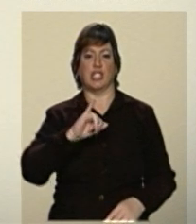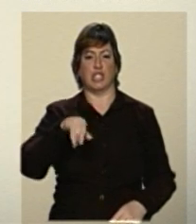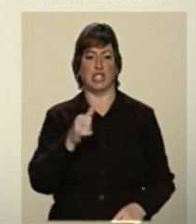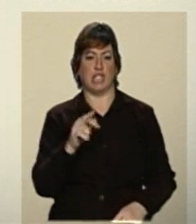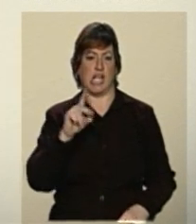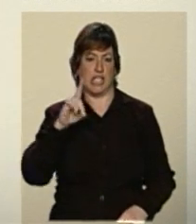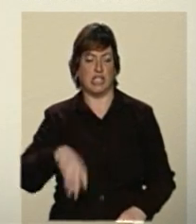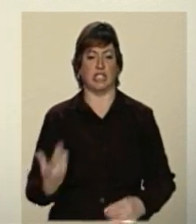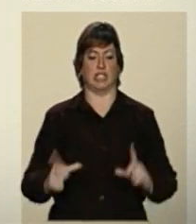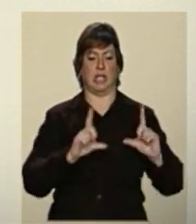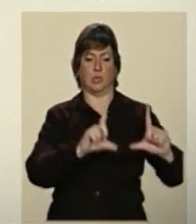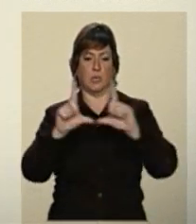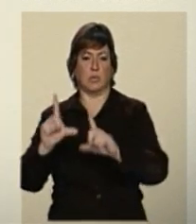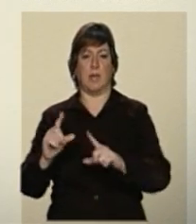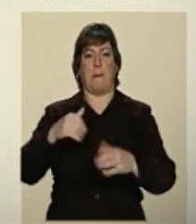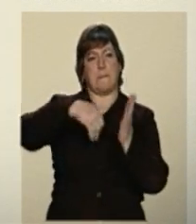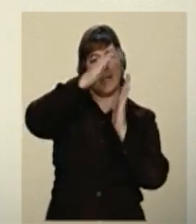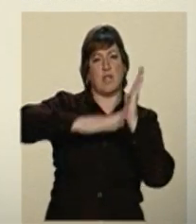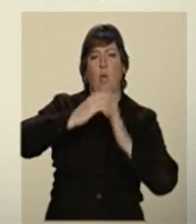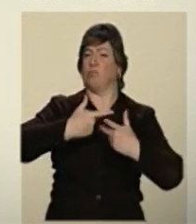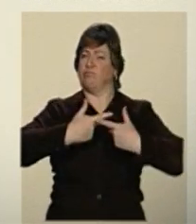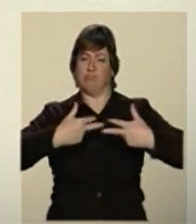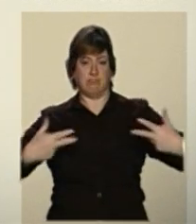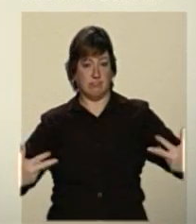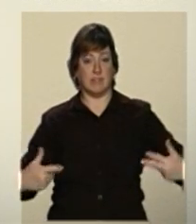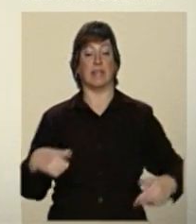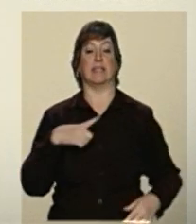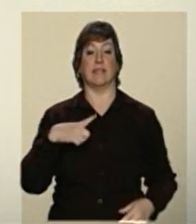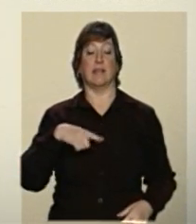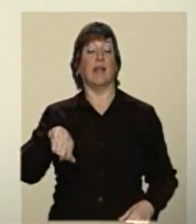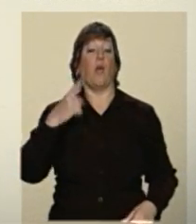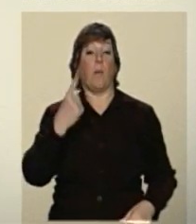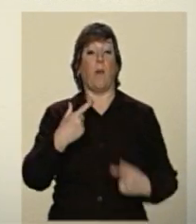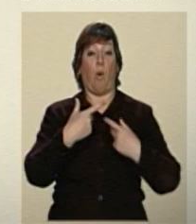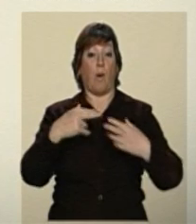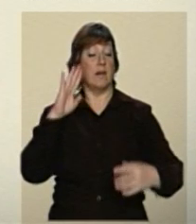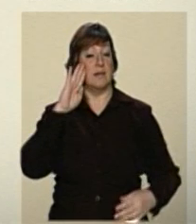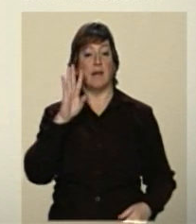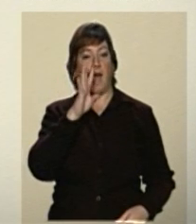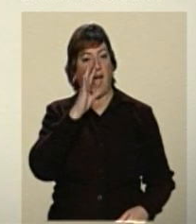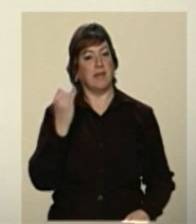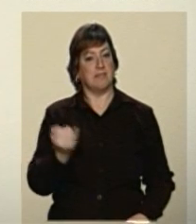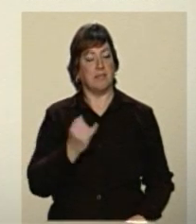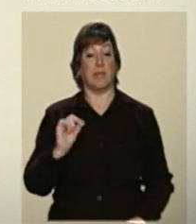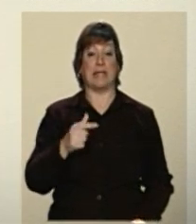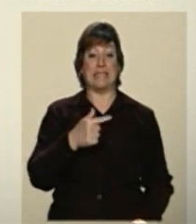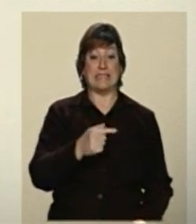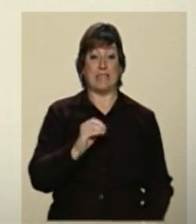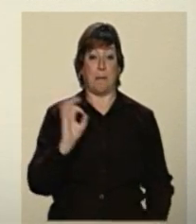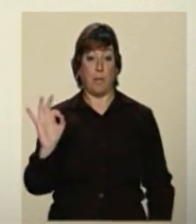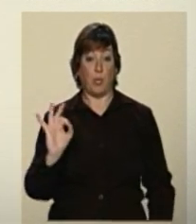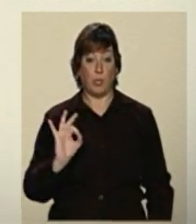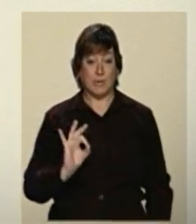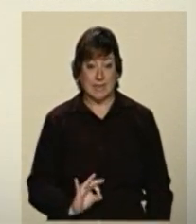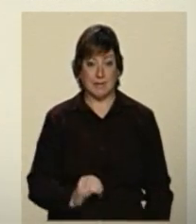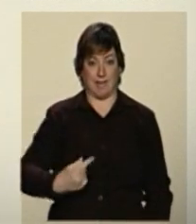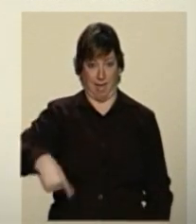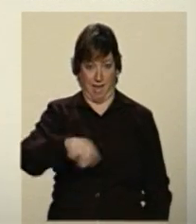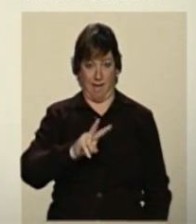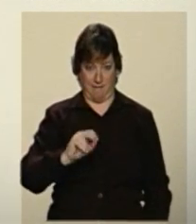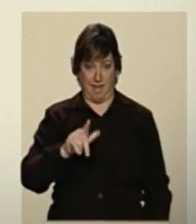azulegista e vários outros um dado interessante Marx é que 70% dessas